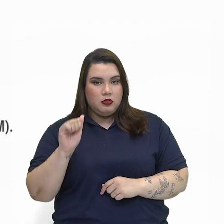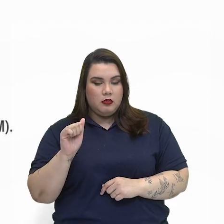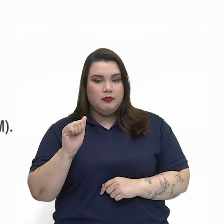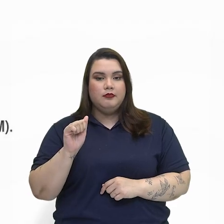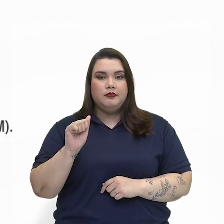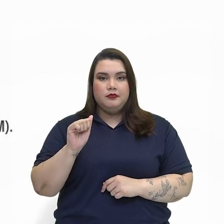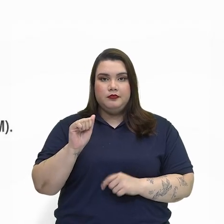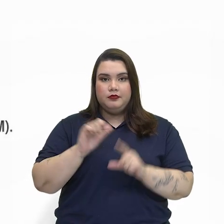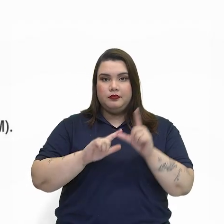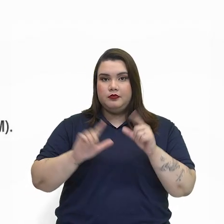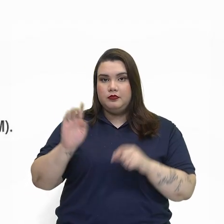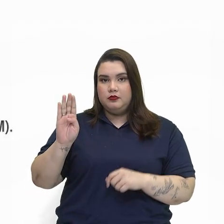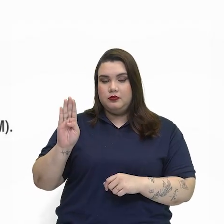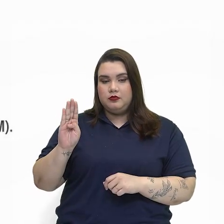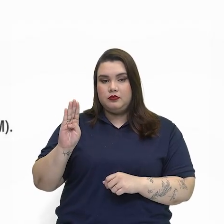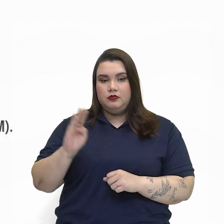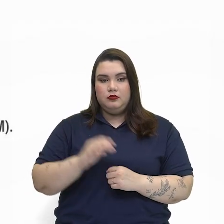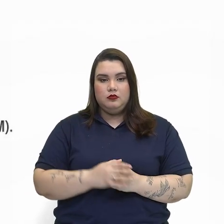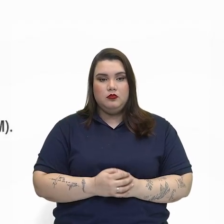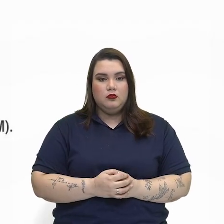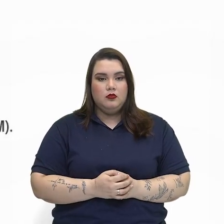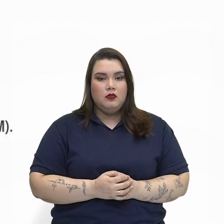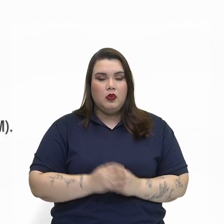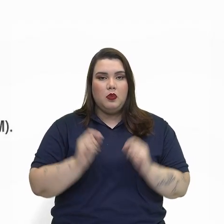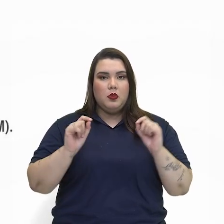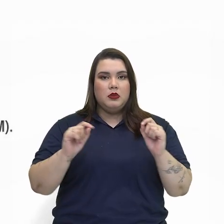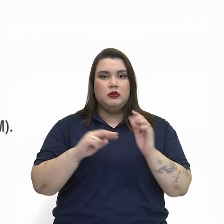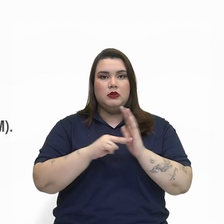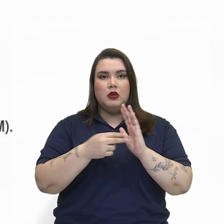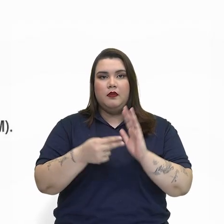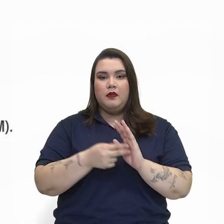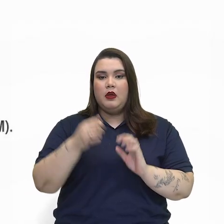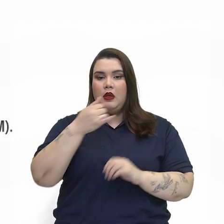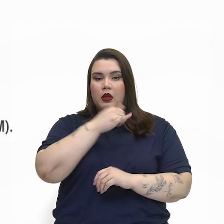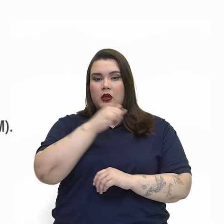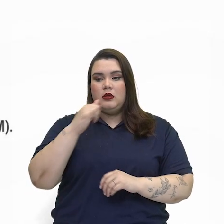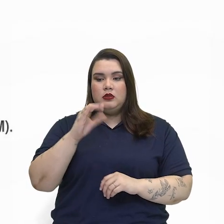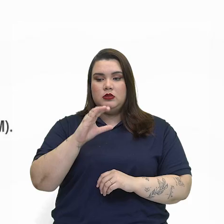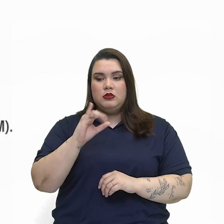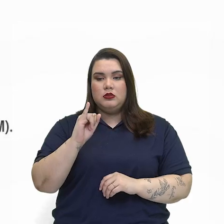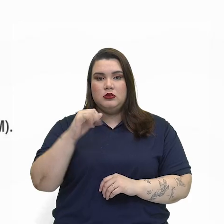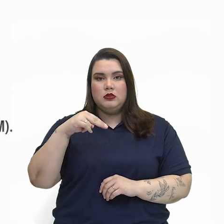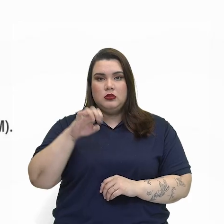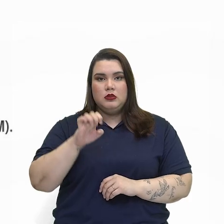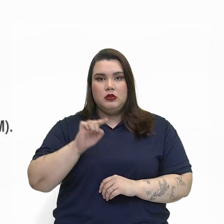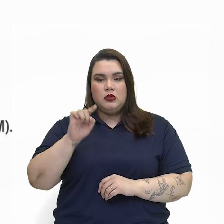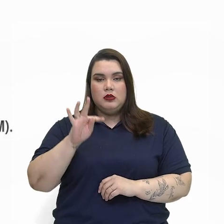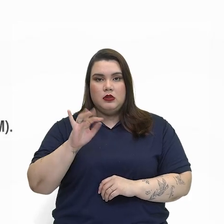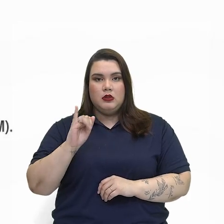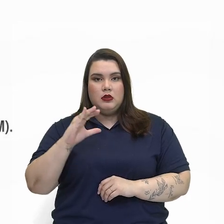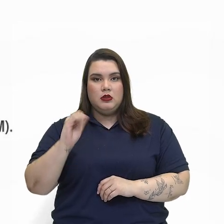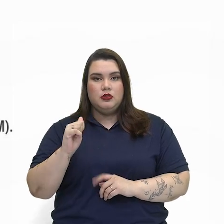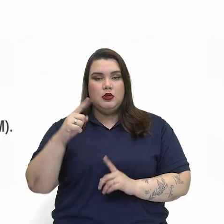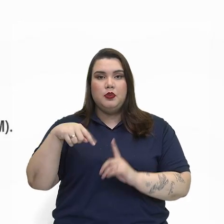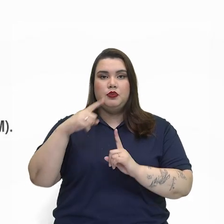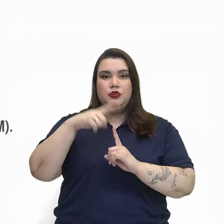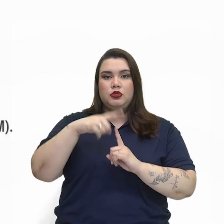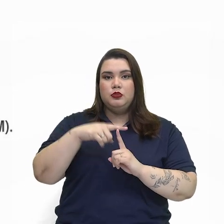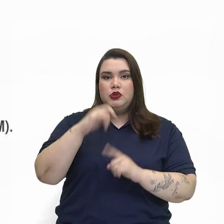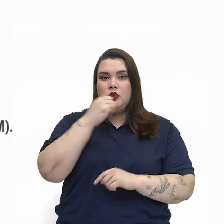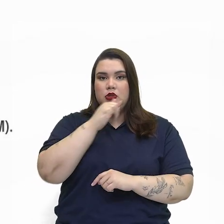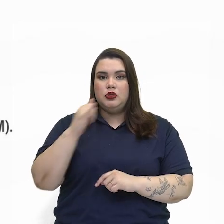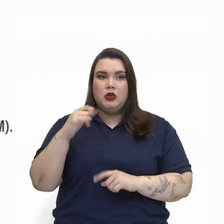B, né? Então, o que é energia cinética? É energia que depende da velocidade, tá